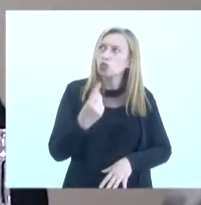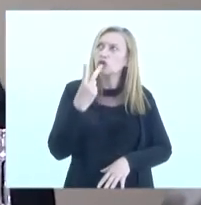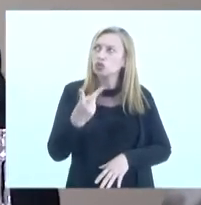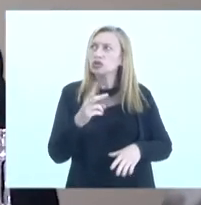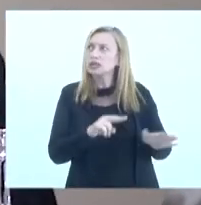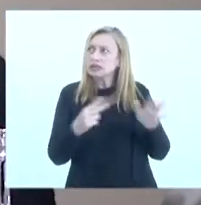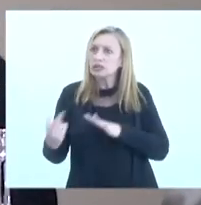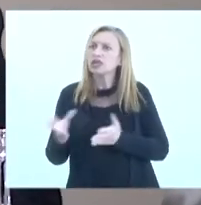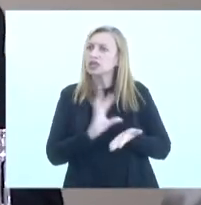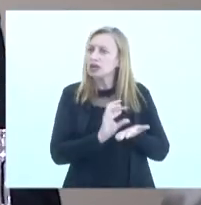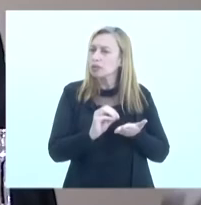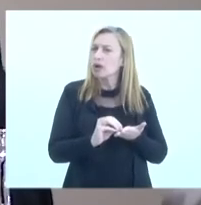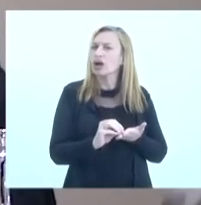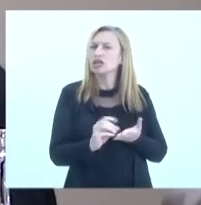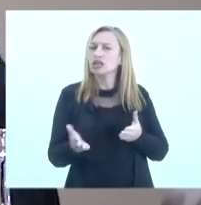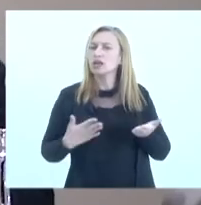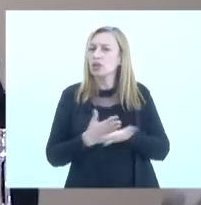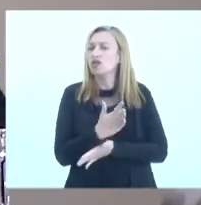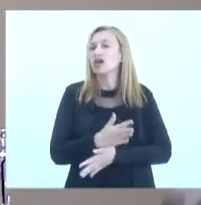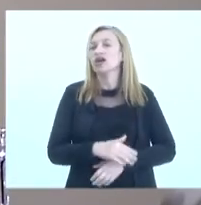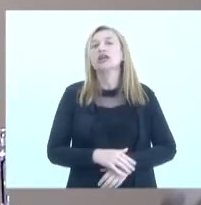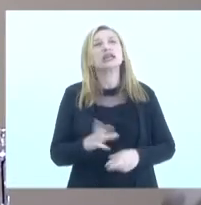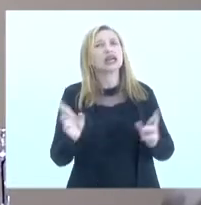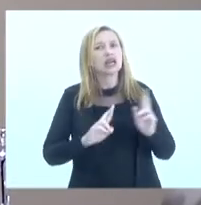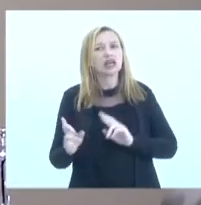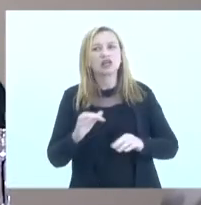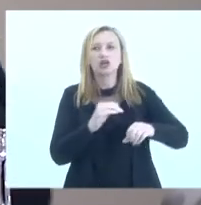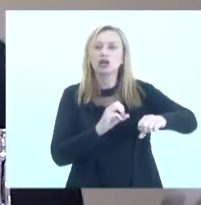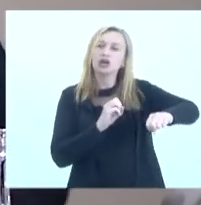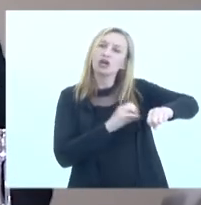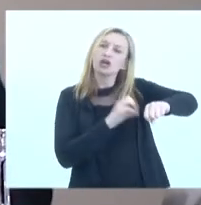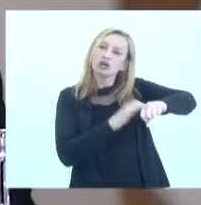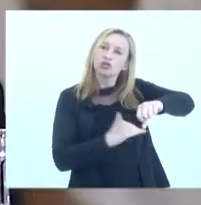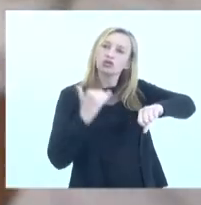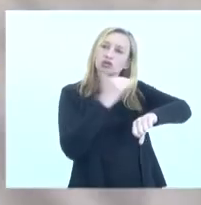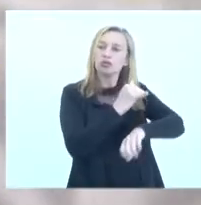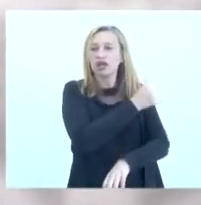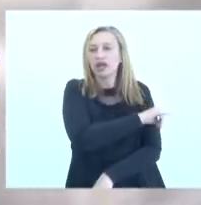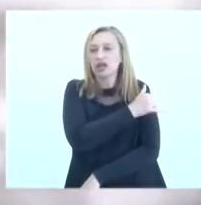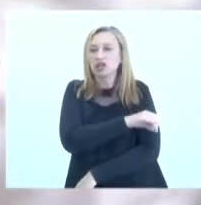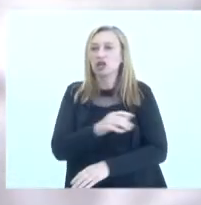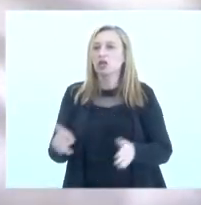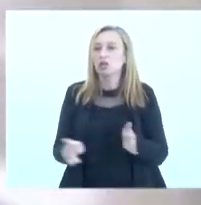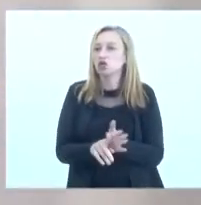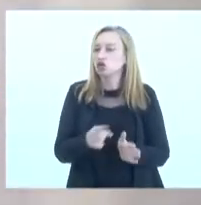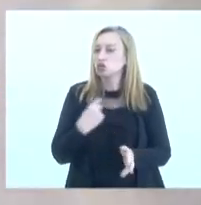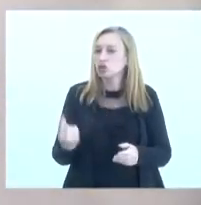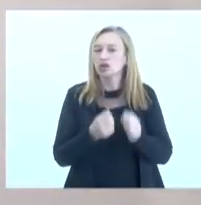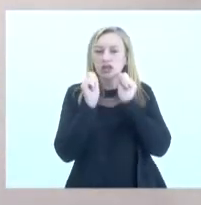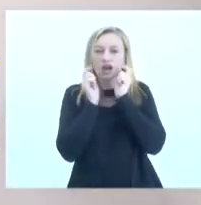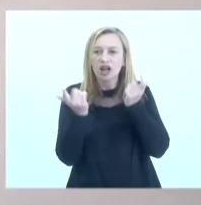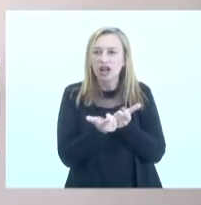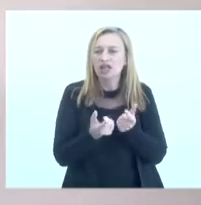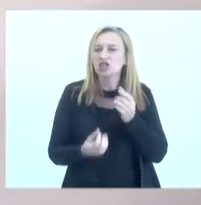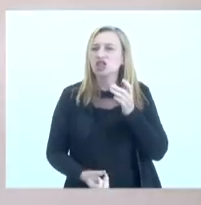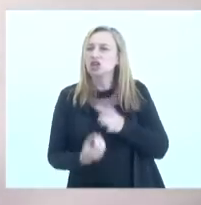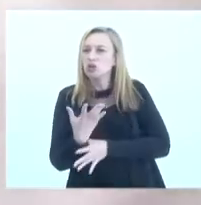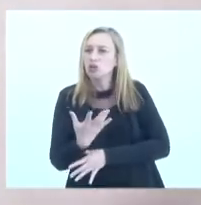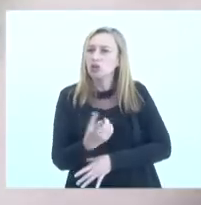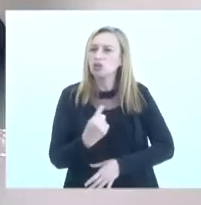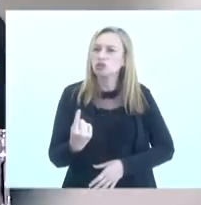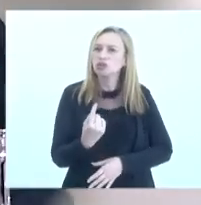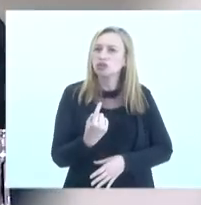pauta e vamos aprovar. Em relação ao Supera RJ, é um projeto nosso da Assembleia, que a gente criou